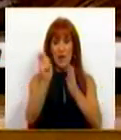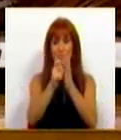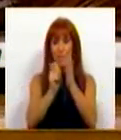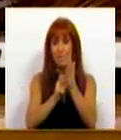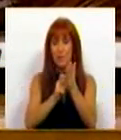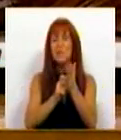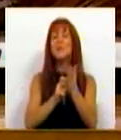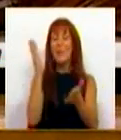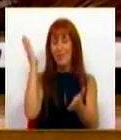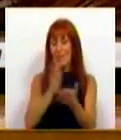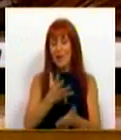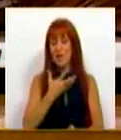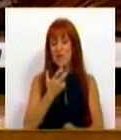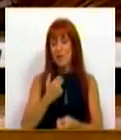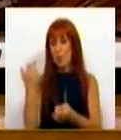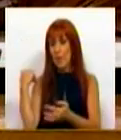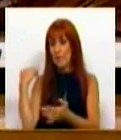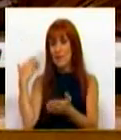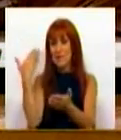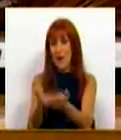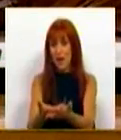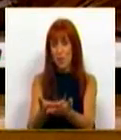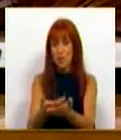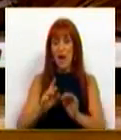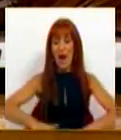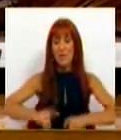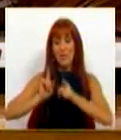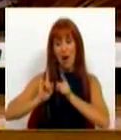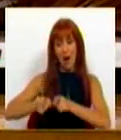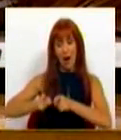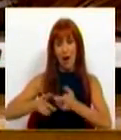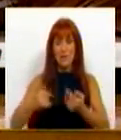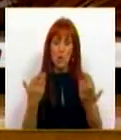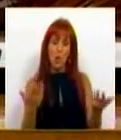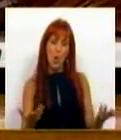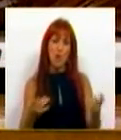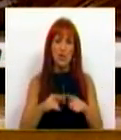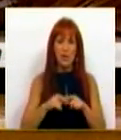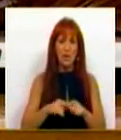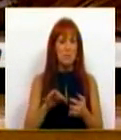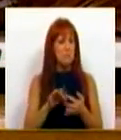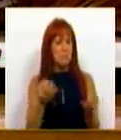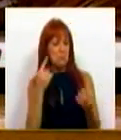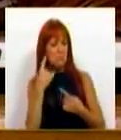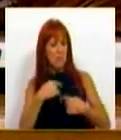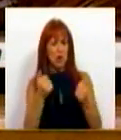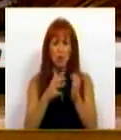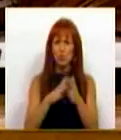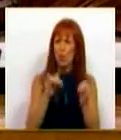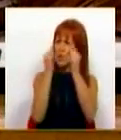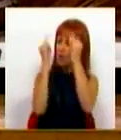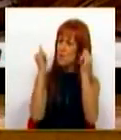registada desde dezembro do ano passado. Evolução essa que hoje é assinalada por todas